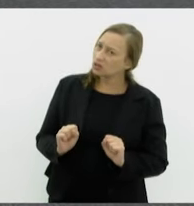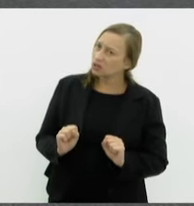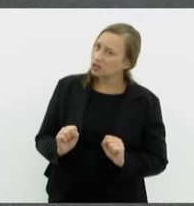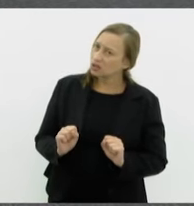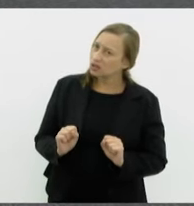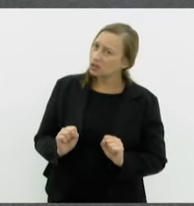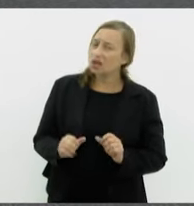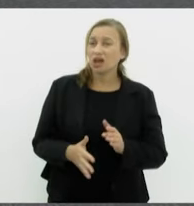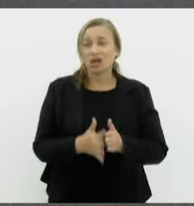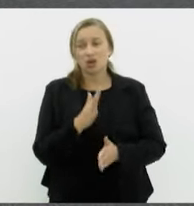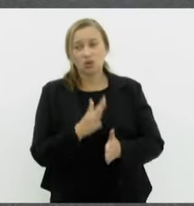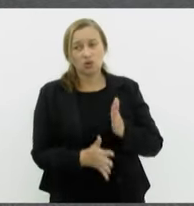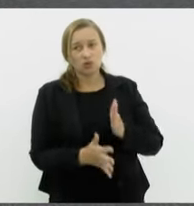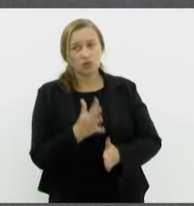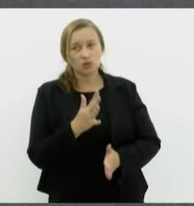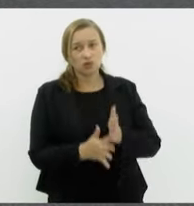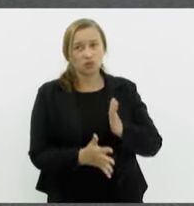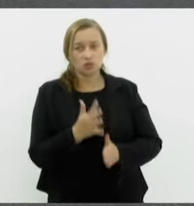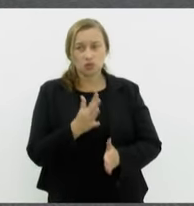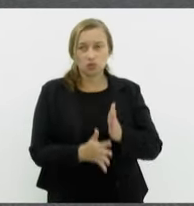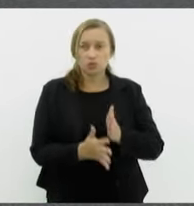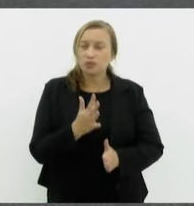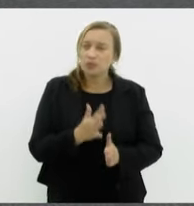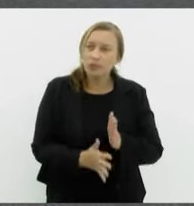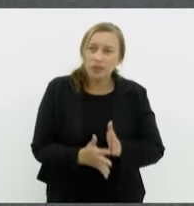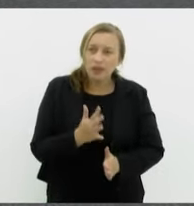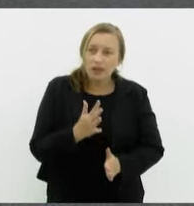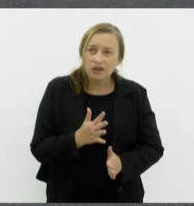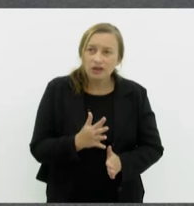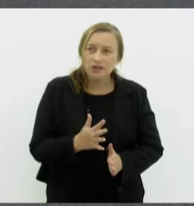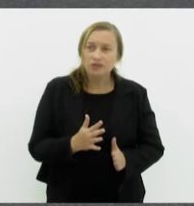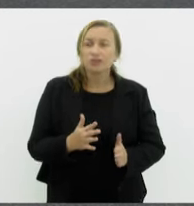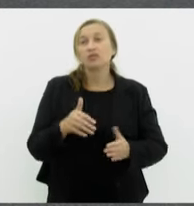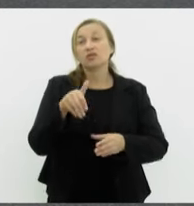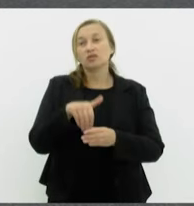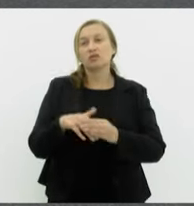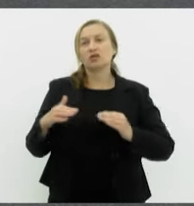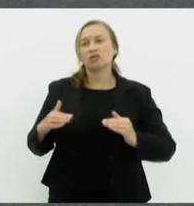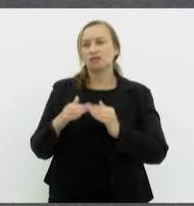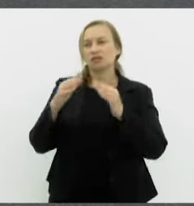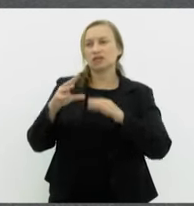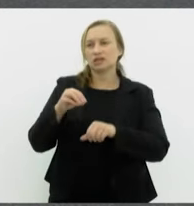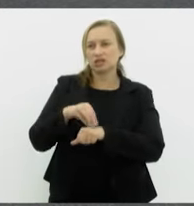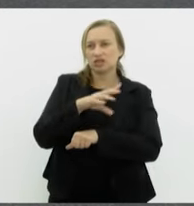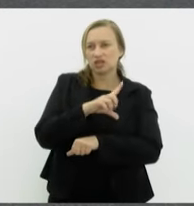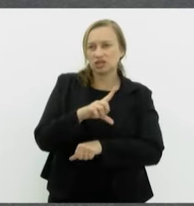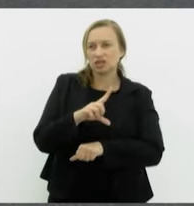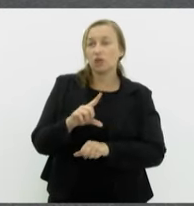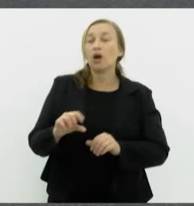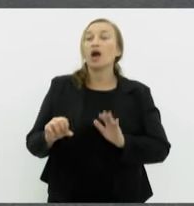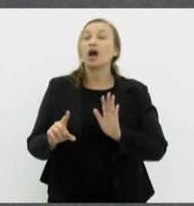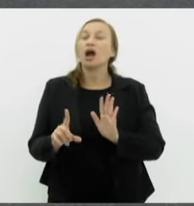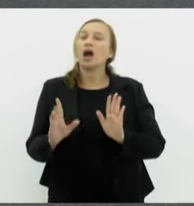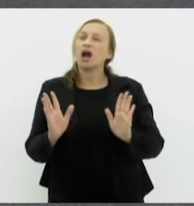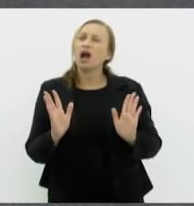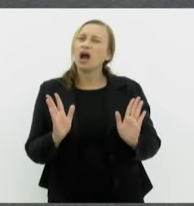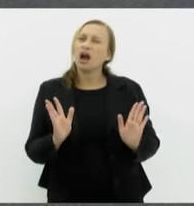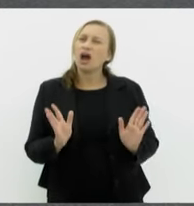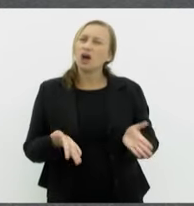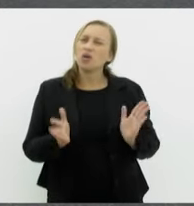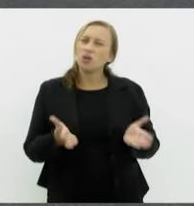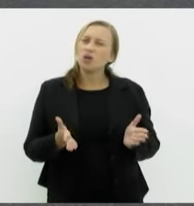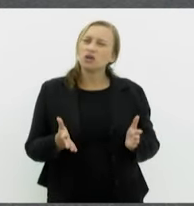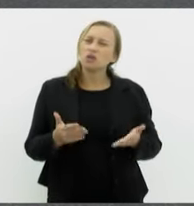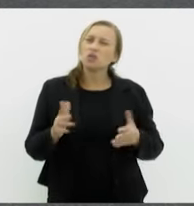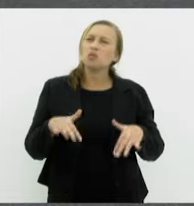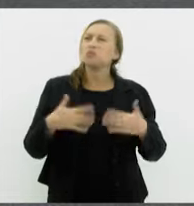É complexo, mas é possível. Portanto, eu vou votar favoravelmente essa indicação. Agora, qual é a